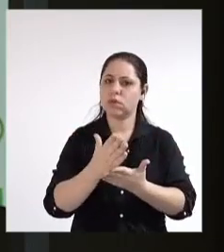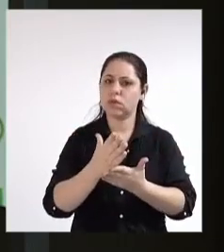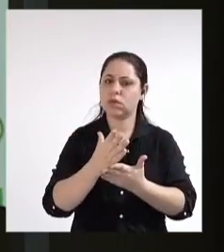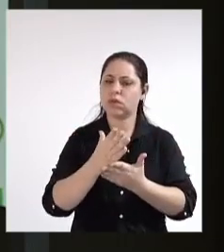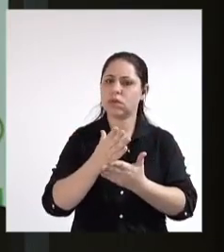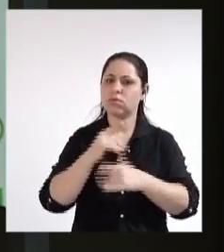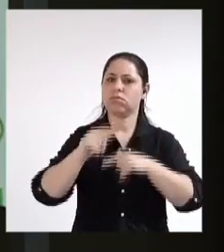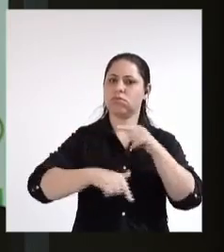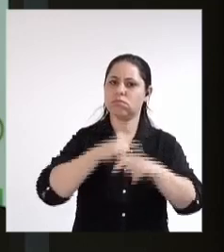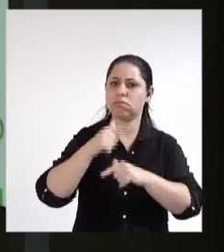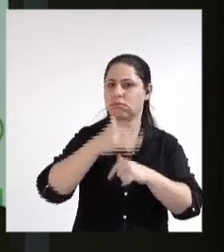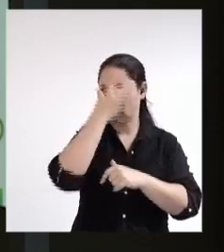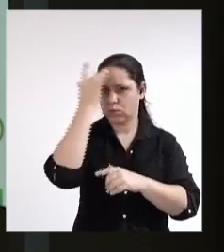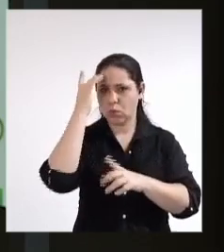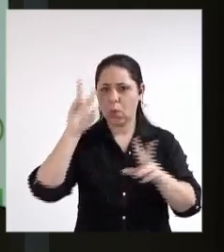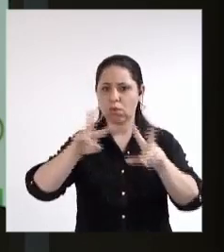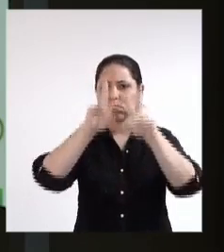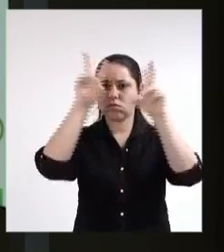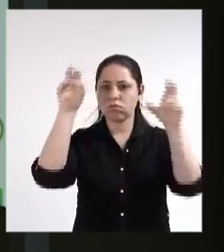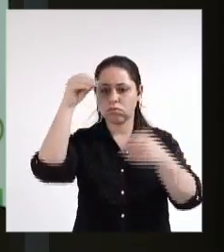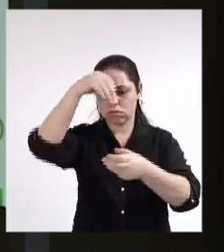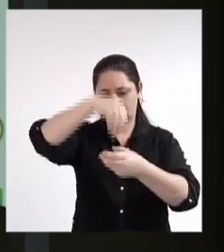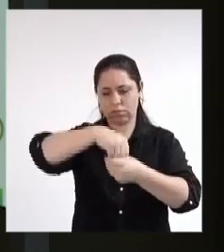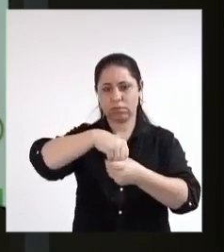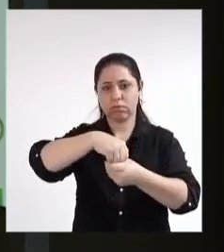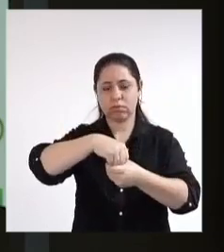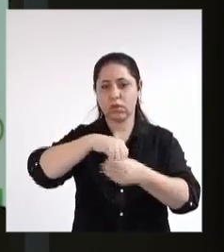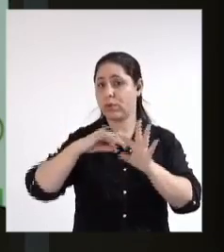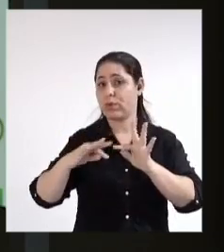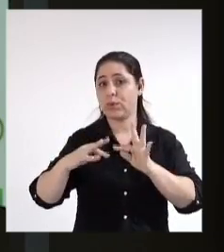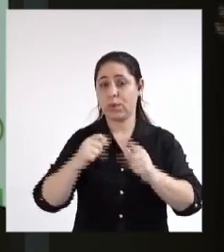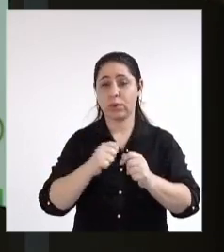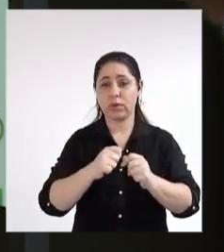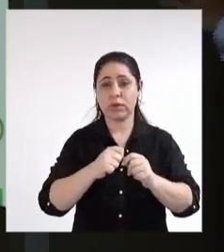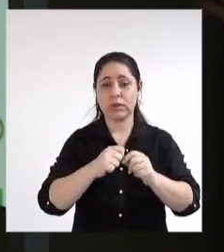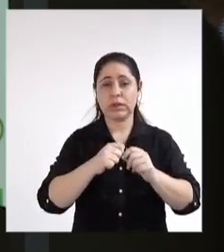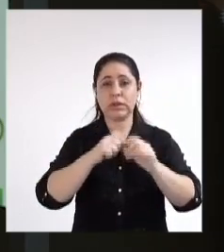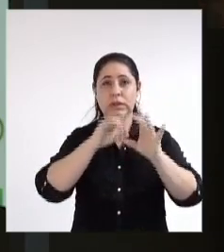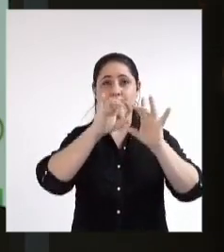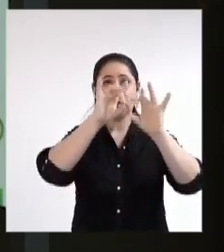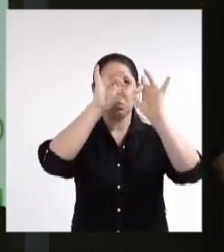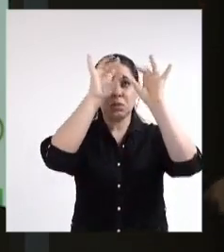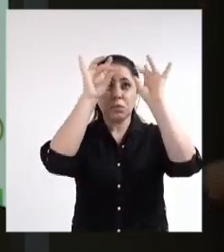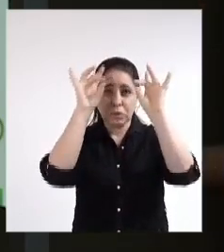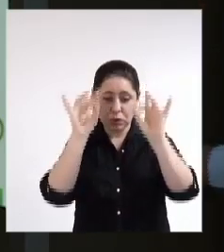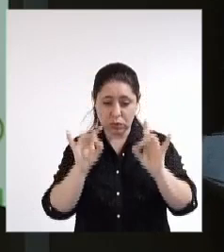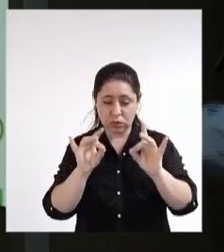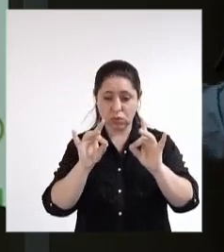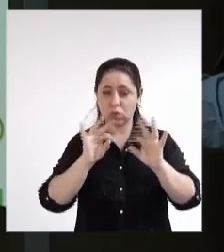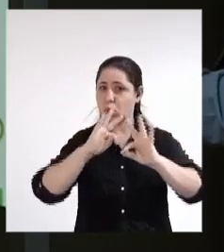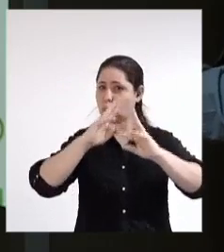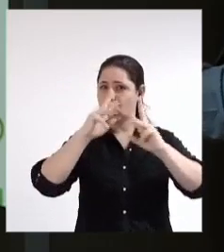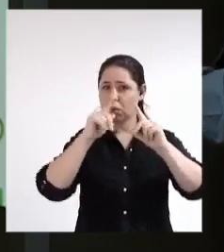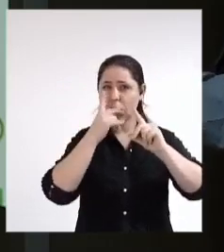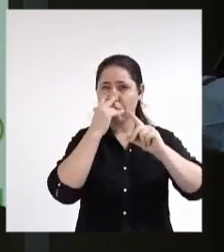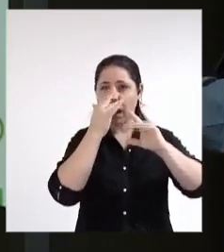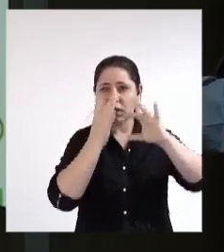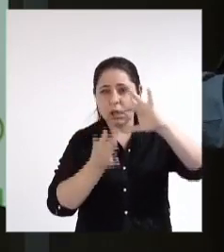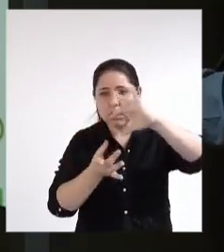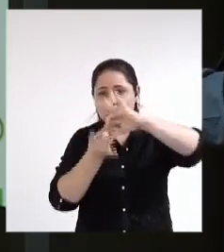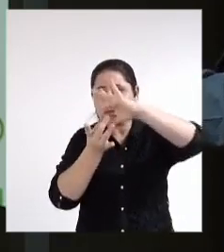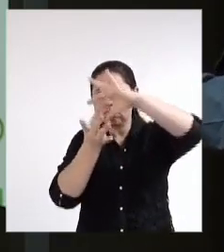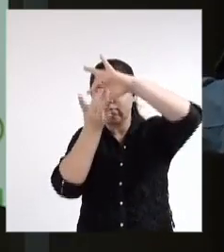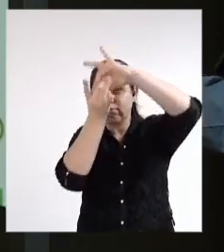com esse tema e toda essa complexidade onde tudo ligado tudo esses aqui são alguns núcleos